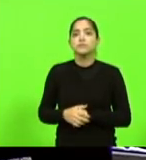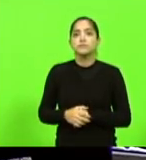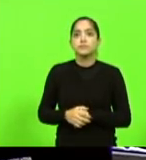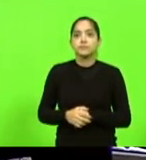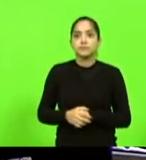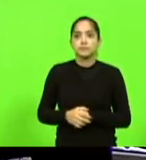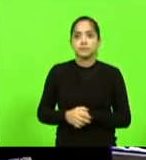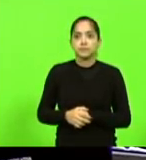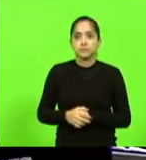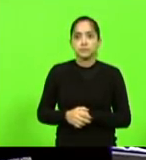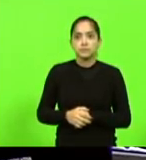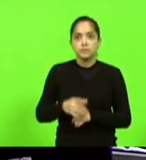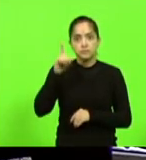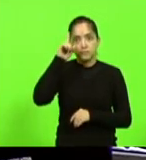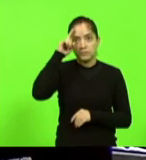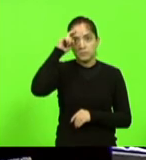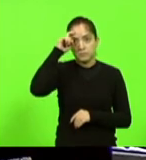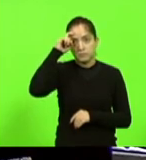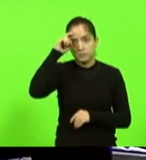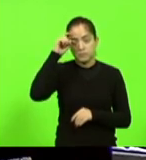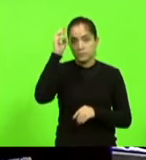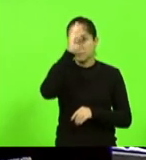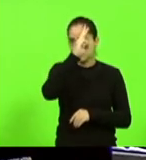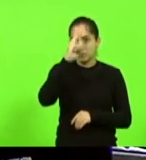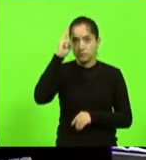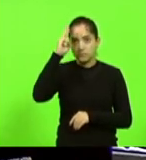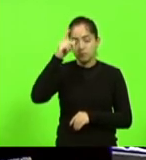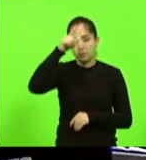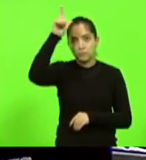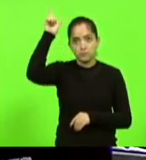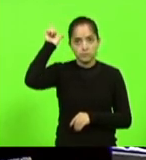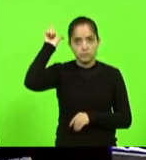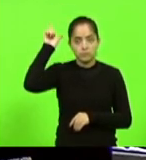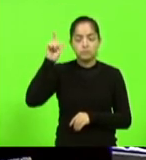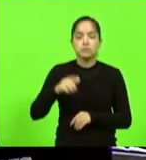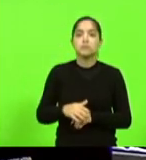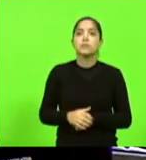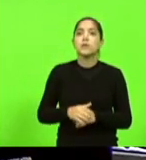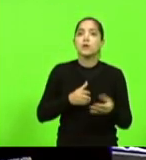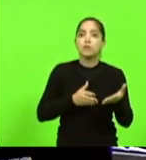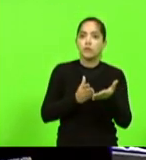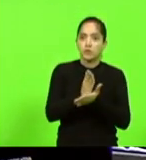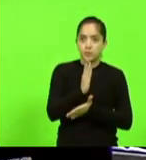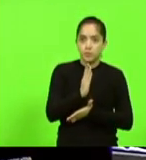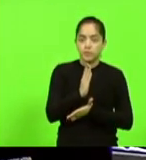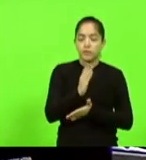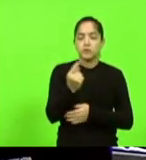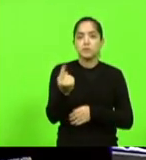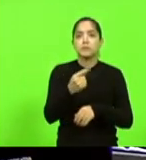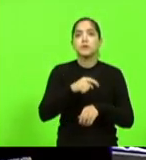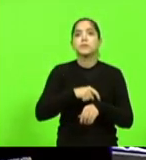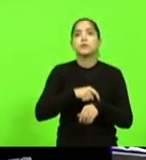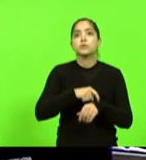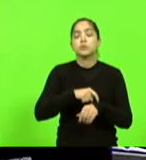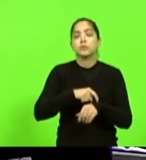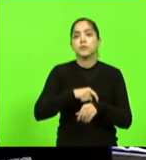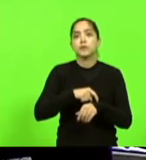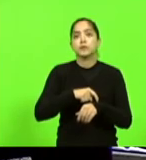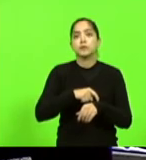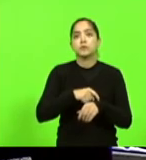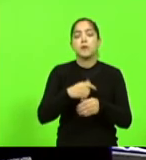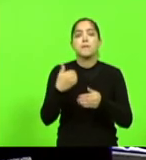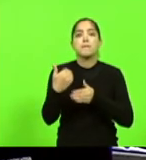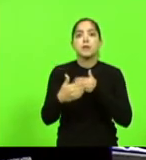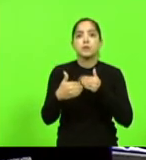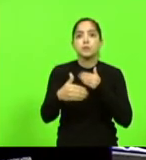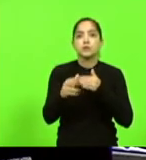Gessé Lopes, Marcos Vieira, Volney Weber e Sargento Lima, ex officio, foi aprovado em primeiro turno pelo processo